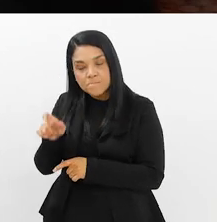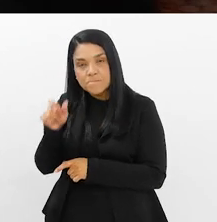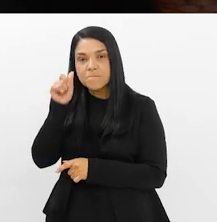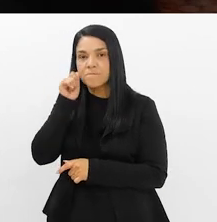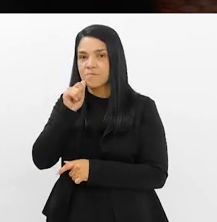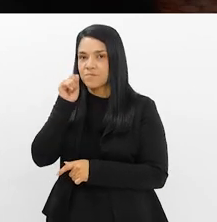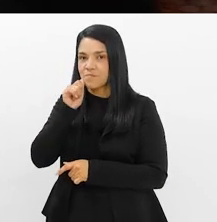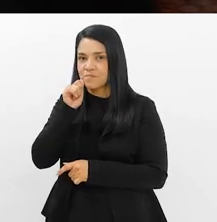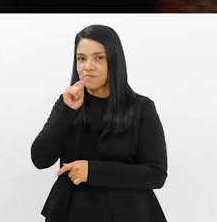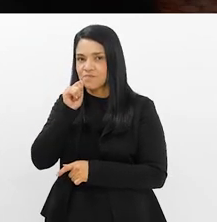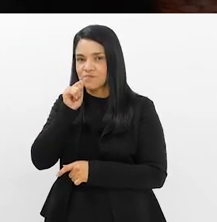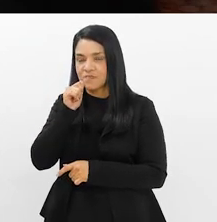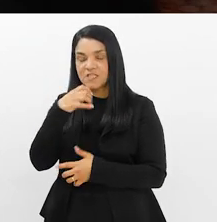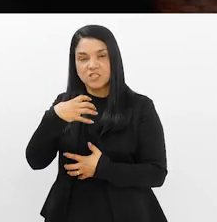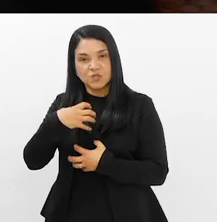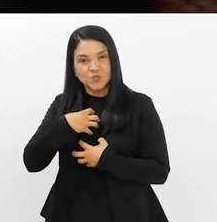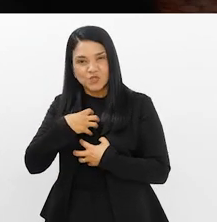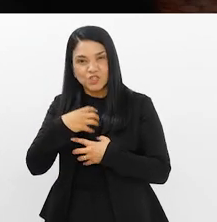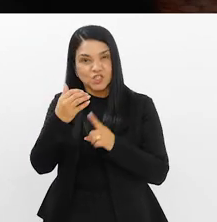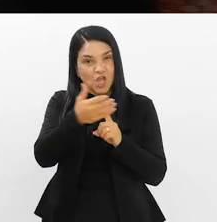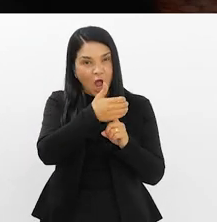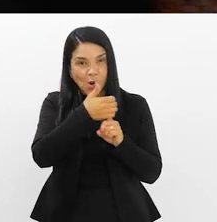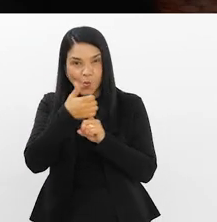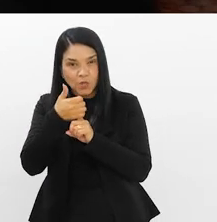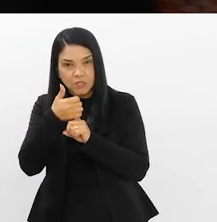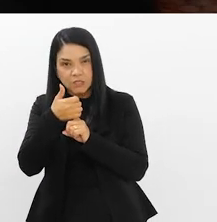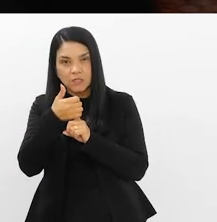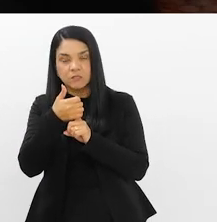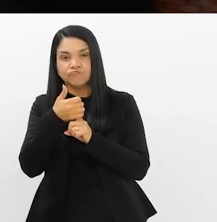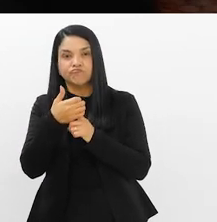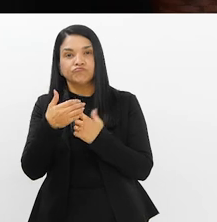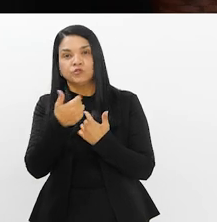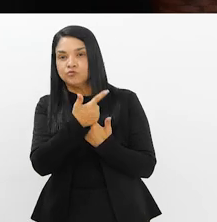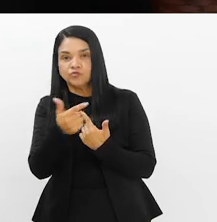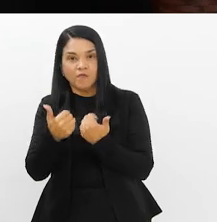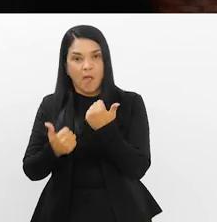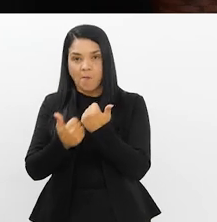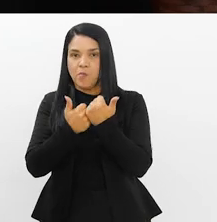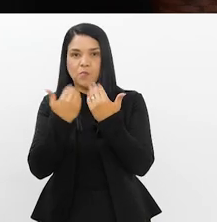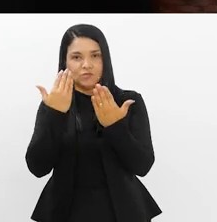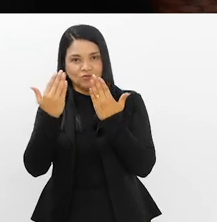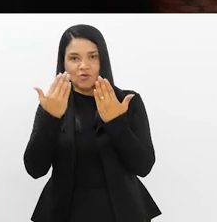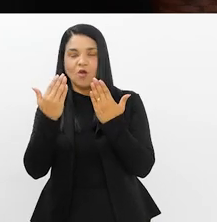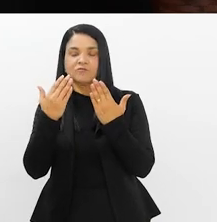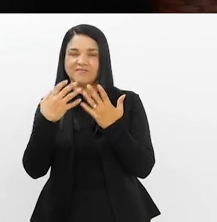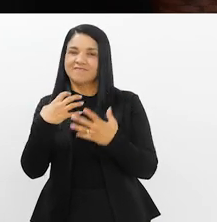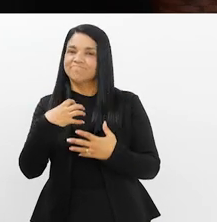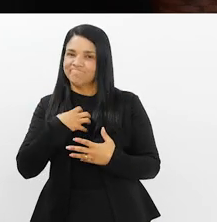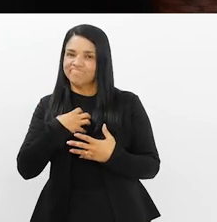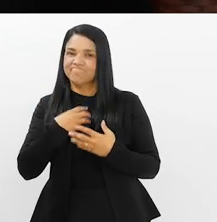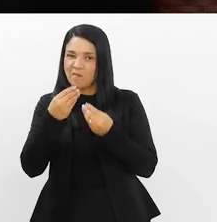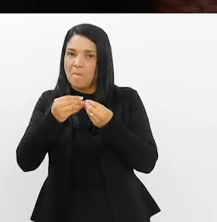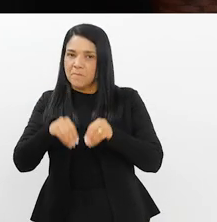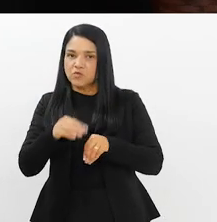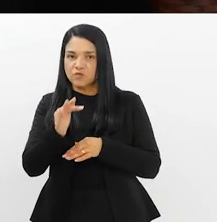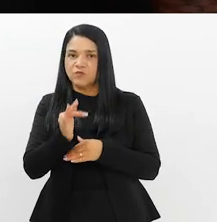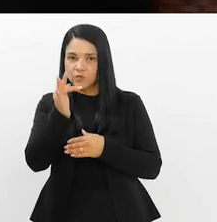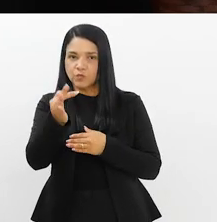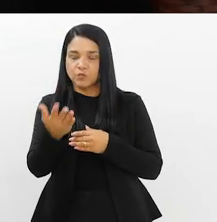se essa pessoa, se essa mulher não se sentir amparada e não tiver todo esse apoio psicológico, aí sim.